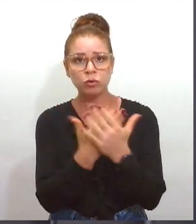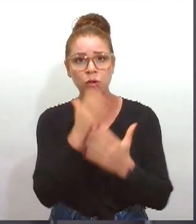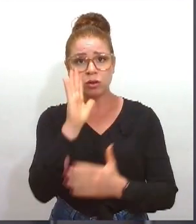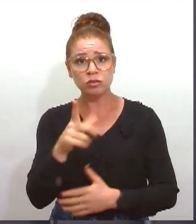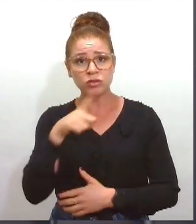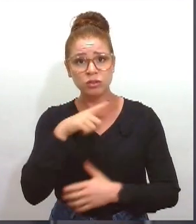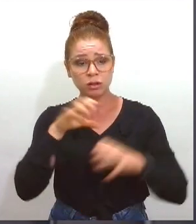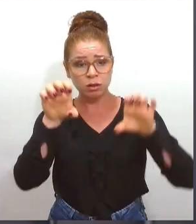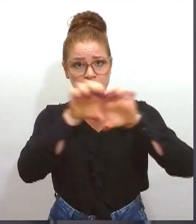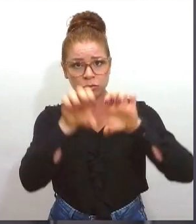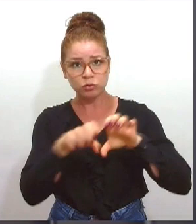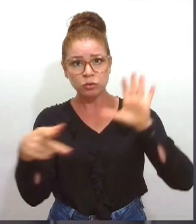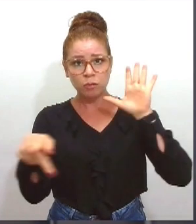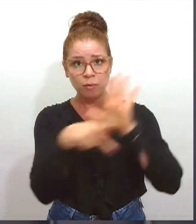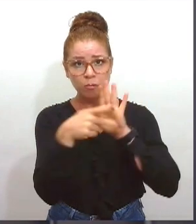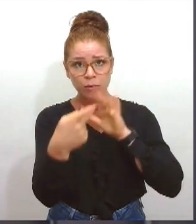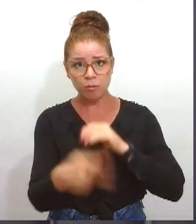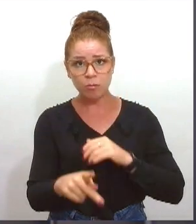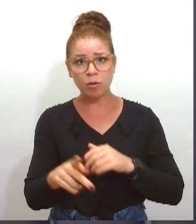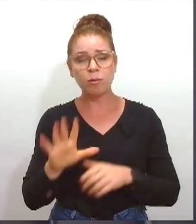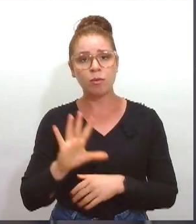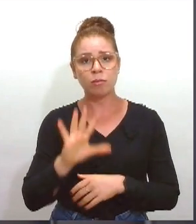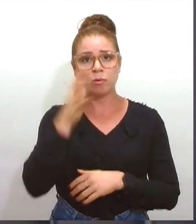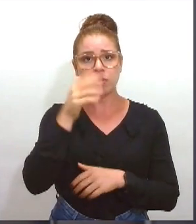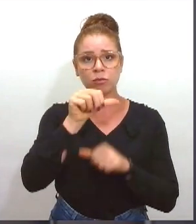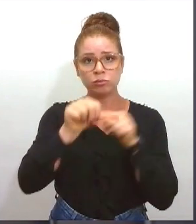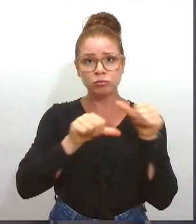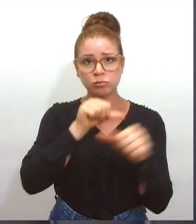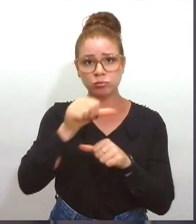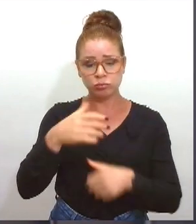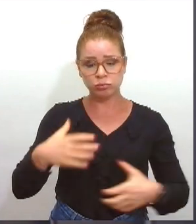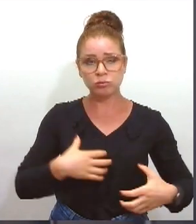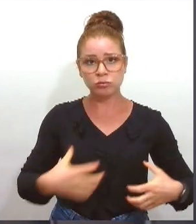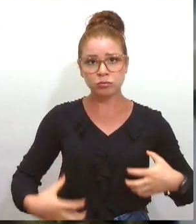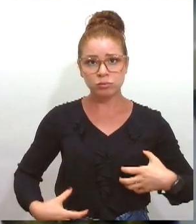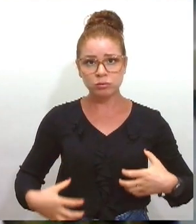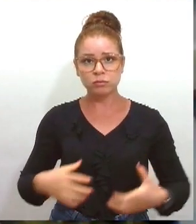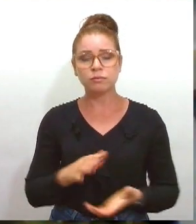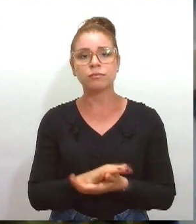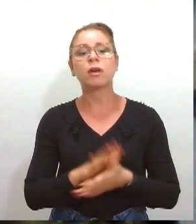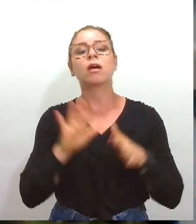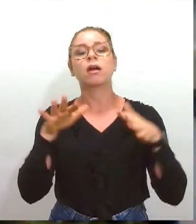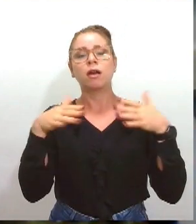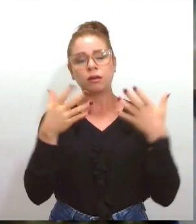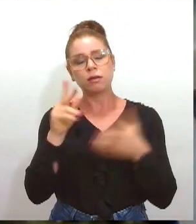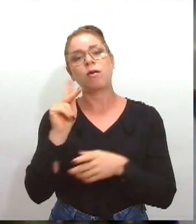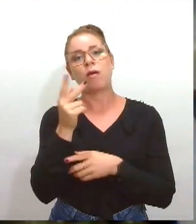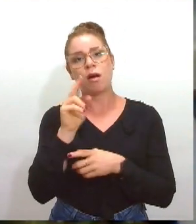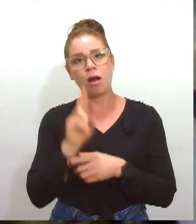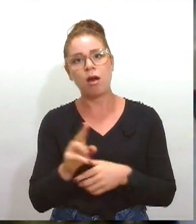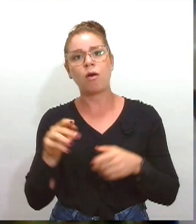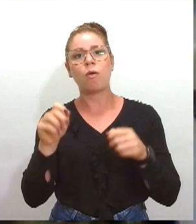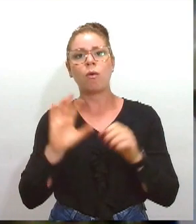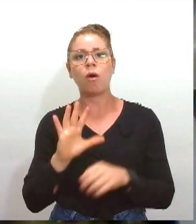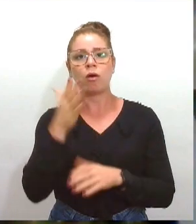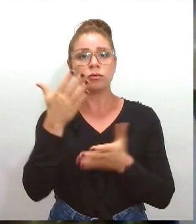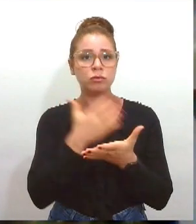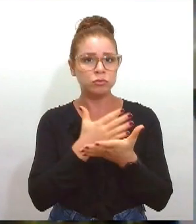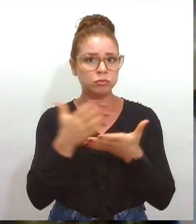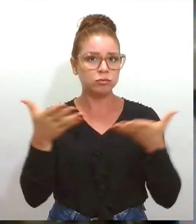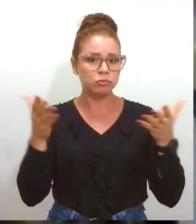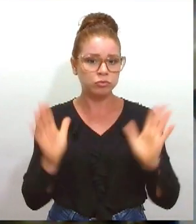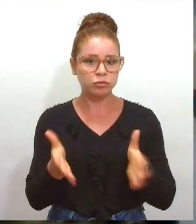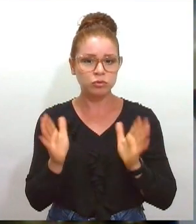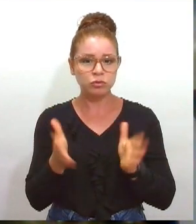para a realização do transplante? Então, o Hospital Universitário ele passou por uma tutoria, né, através do Albert